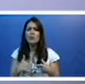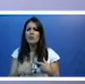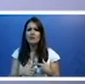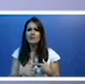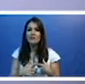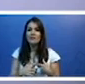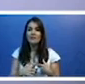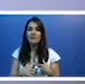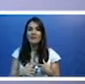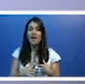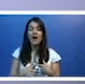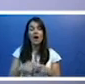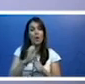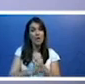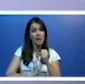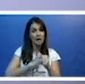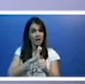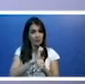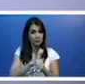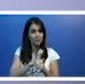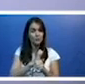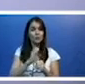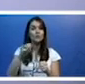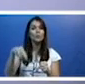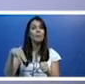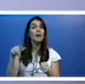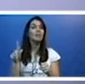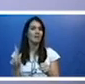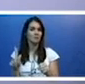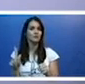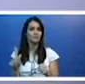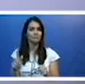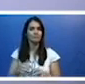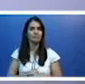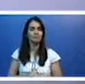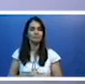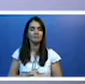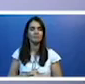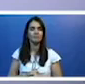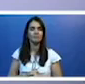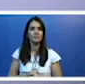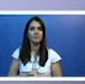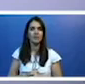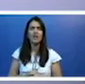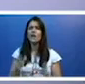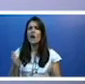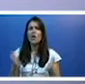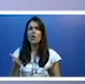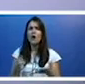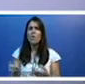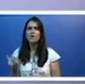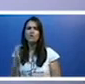elétrons que o magnésio participa da ligação. Agora, essa quantidade aqui de elétrons que